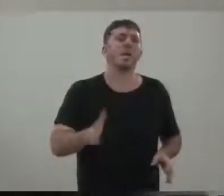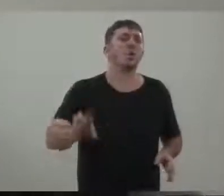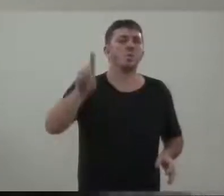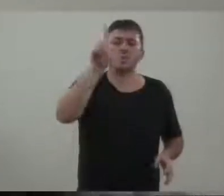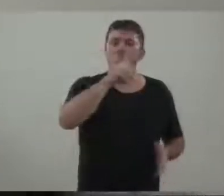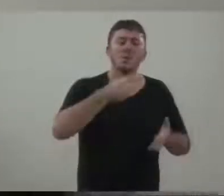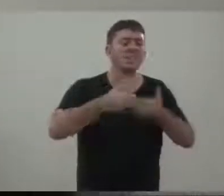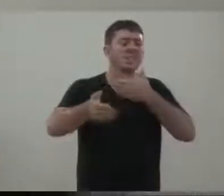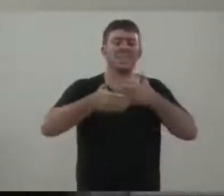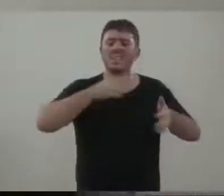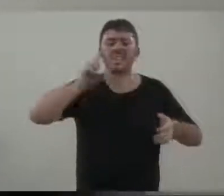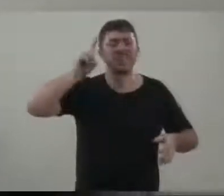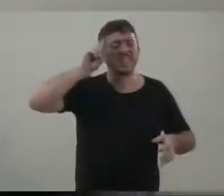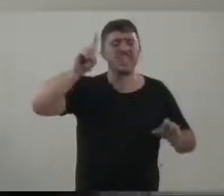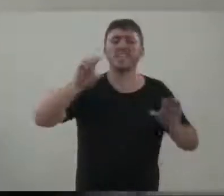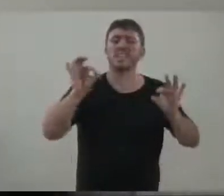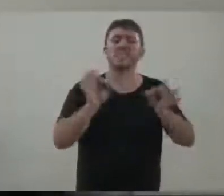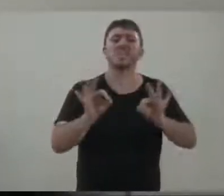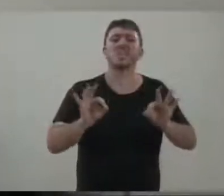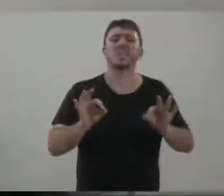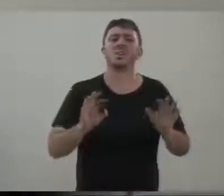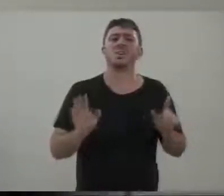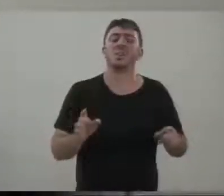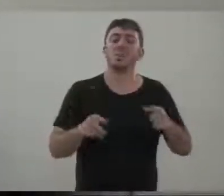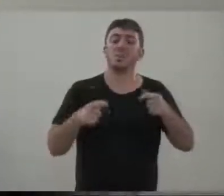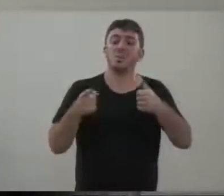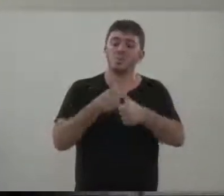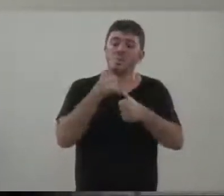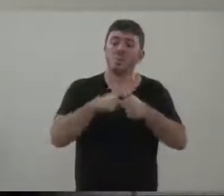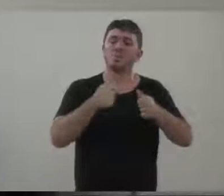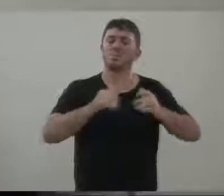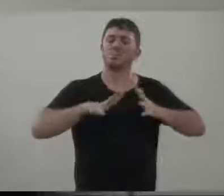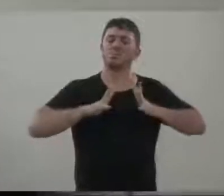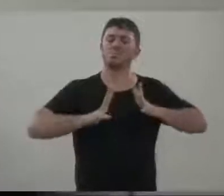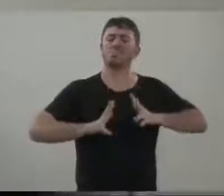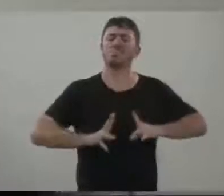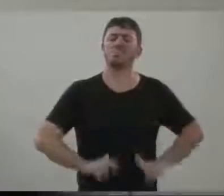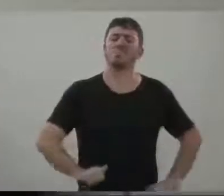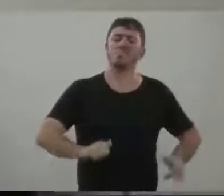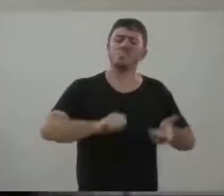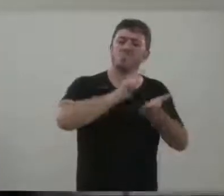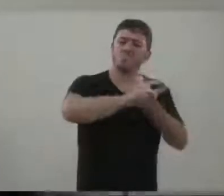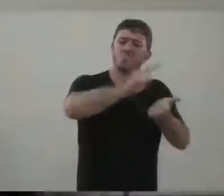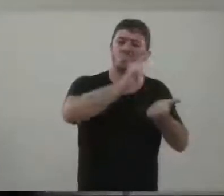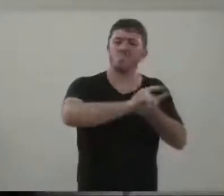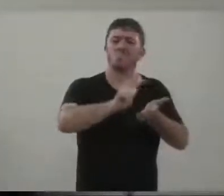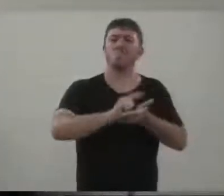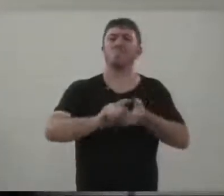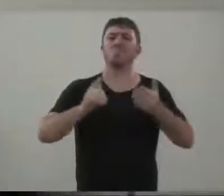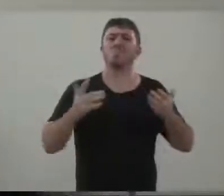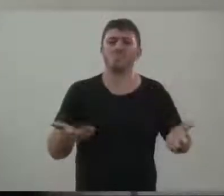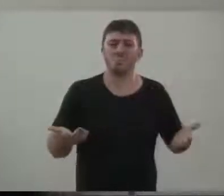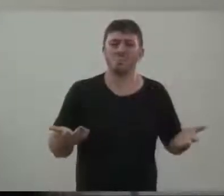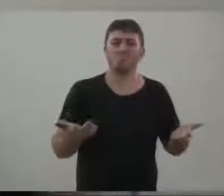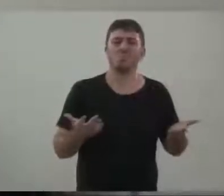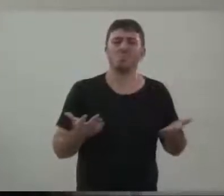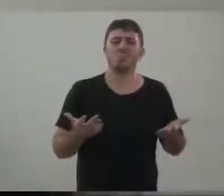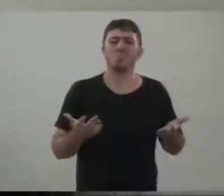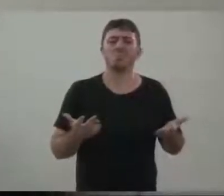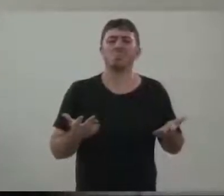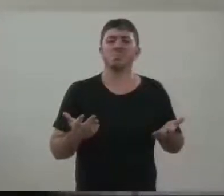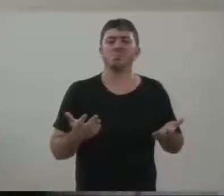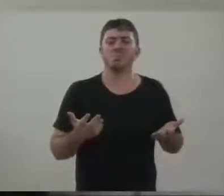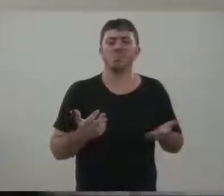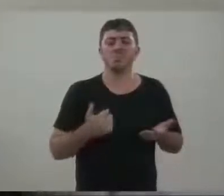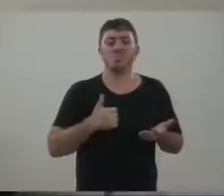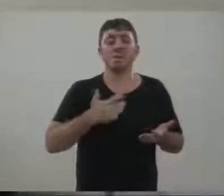com pandemia, nem dia nenhum. Ela tem que ser limpa, inclusive precisa ser feitos estudos naquele espaço, né? Então, quero resgatar,